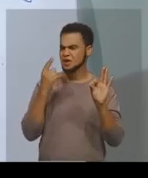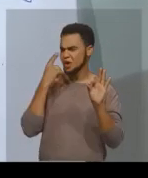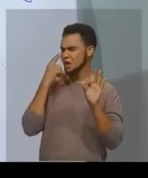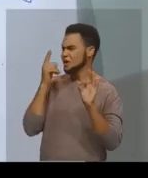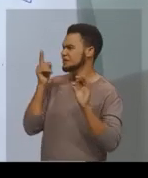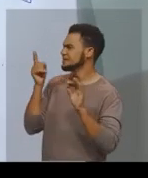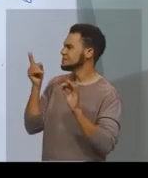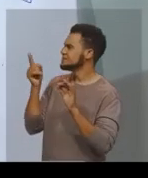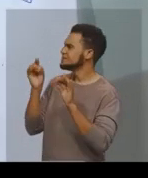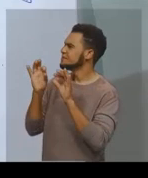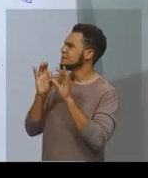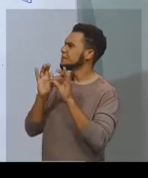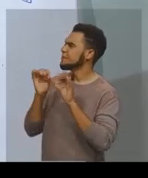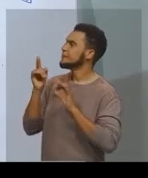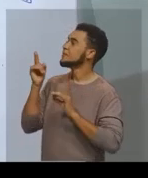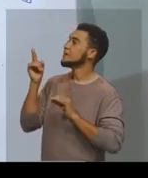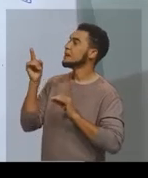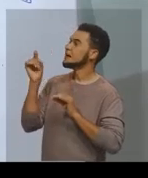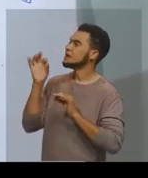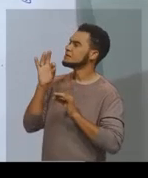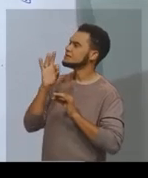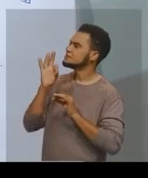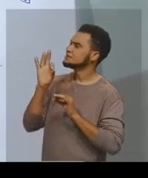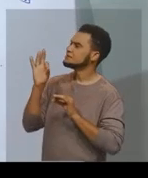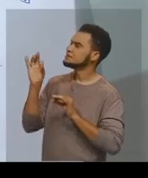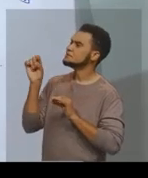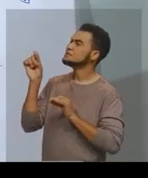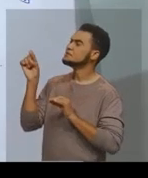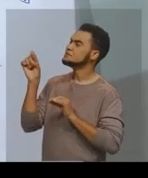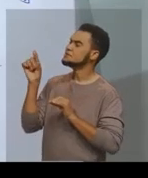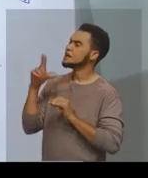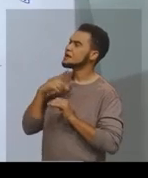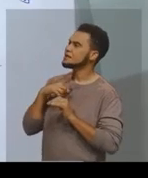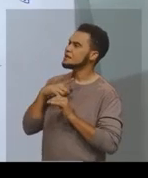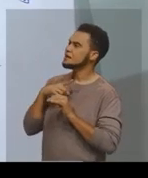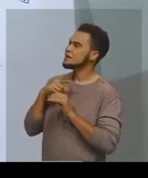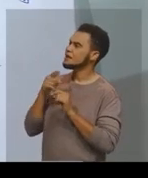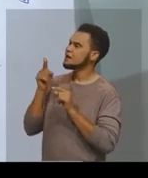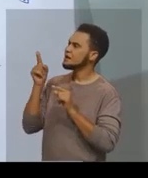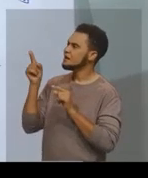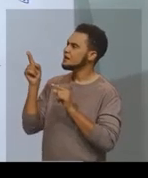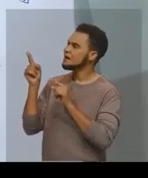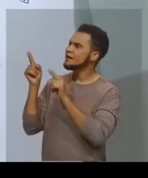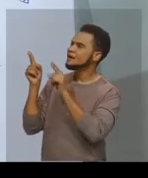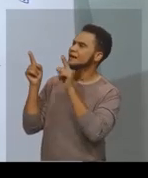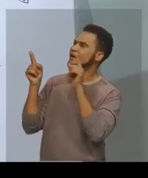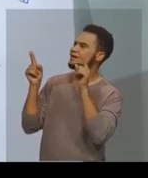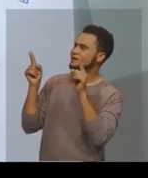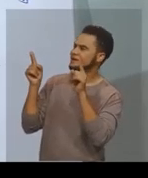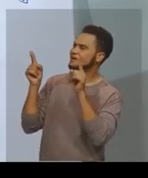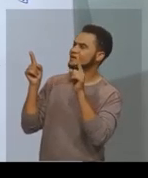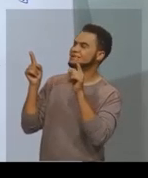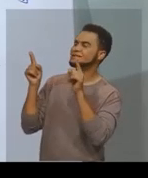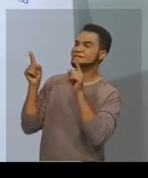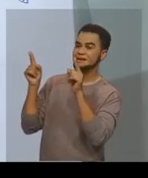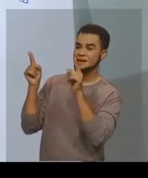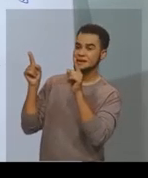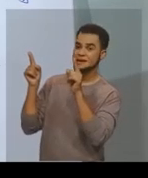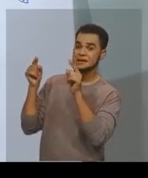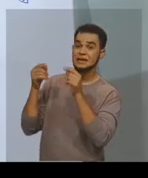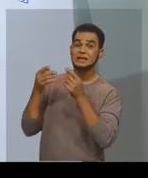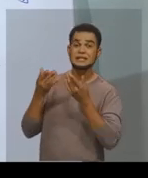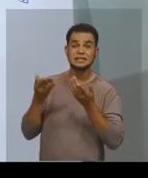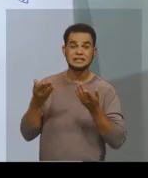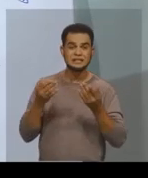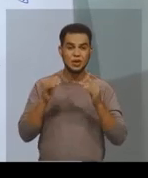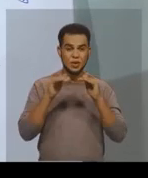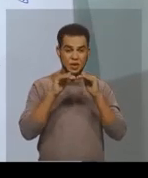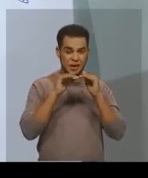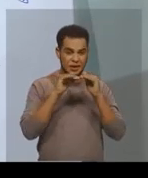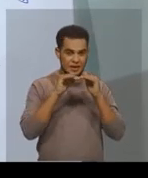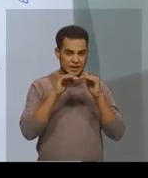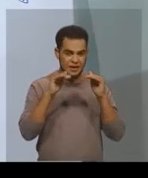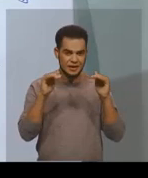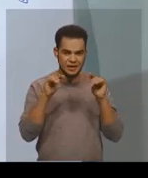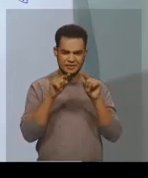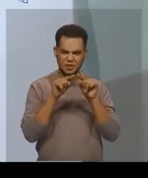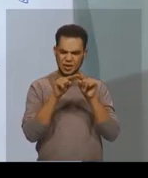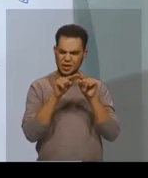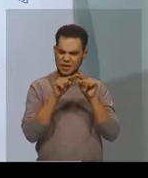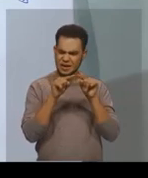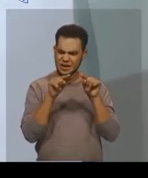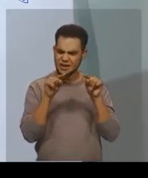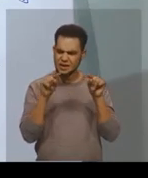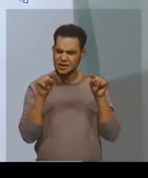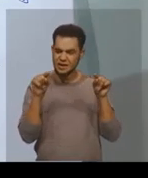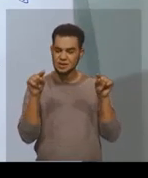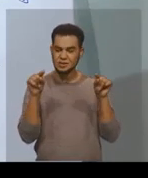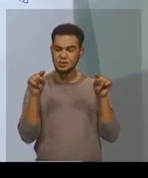está acontecendo aqui, se eu pego a origem aqui, ela veio daqui até aqui. Então, quando está em linha reta, tudo que tiver em linha reta,